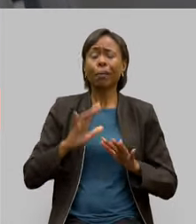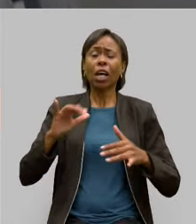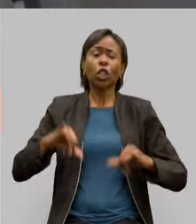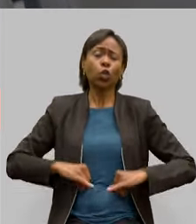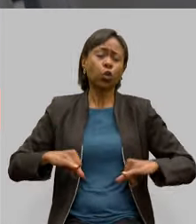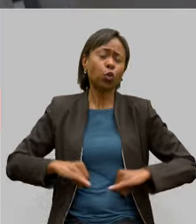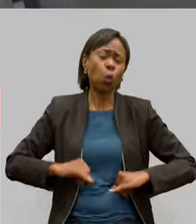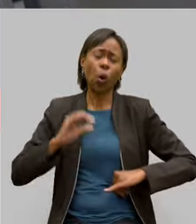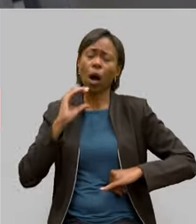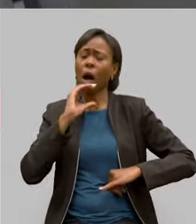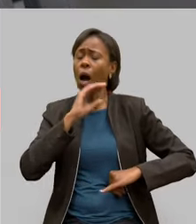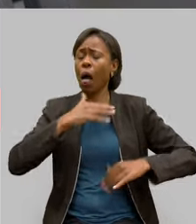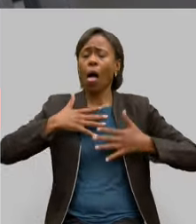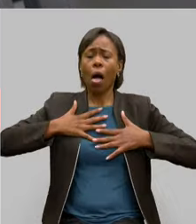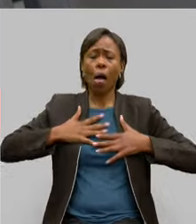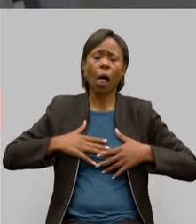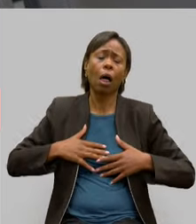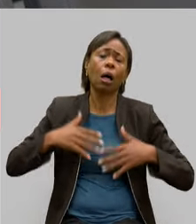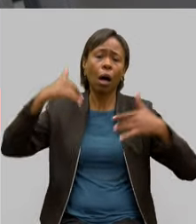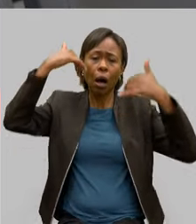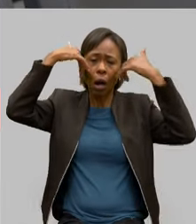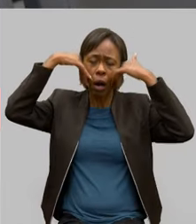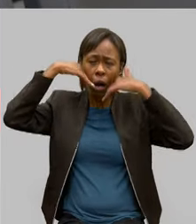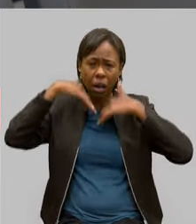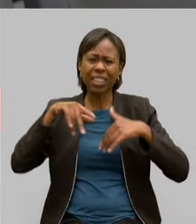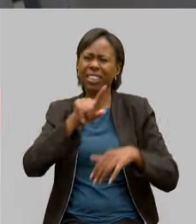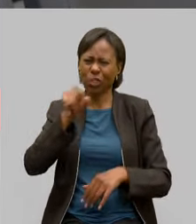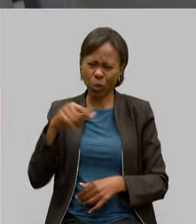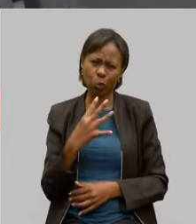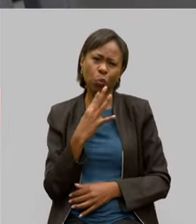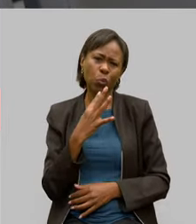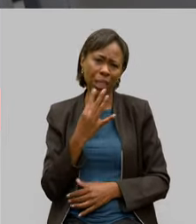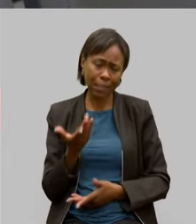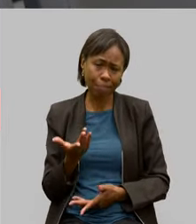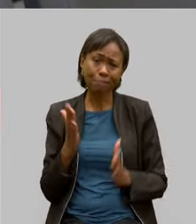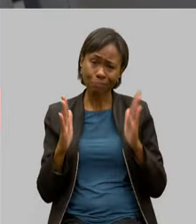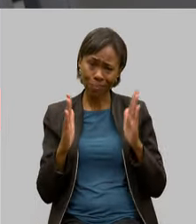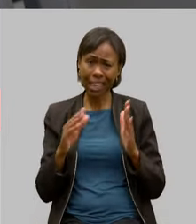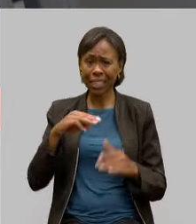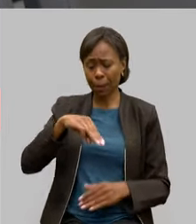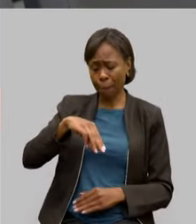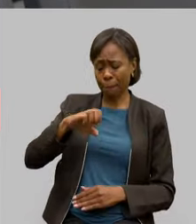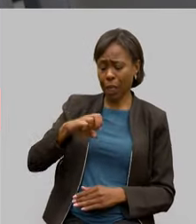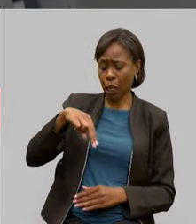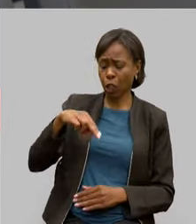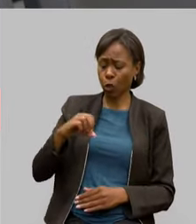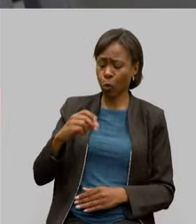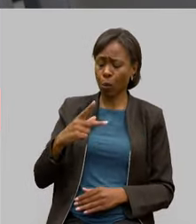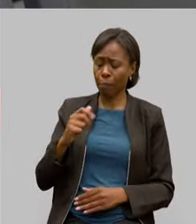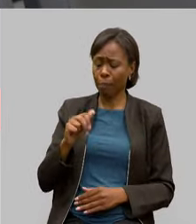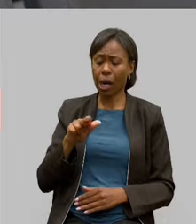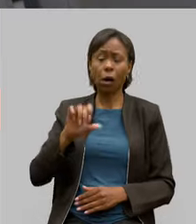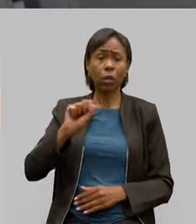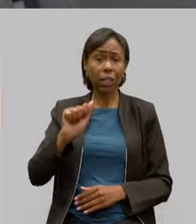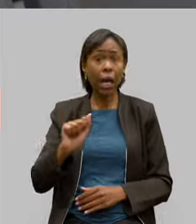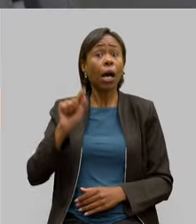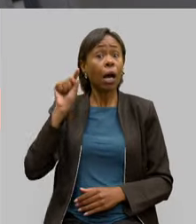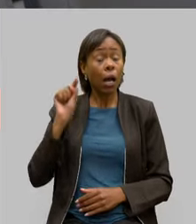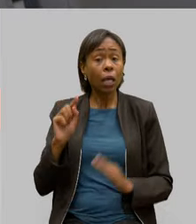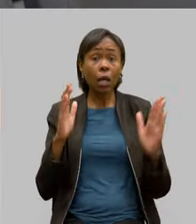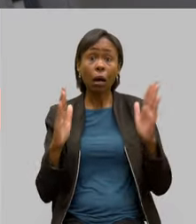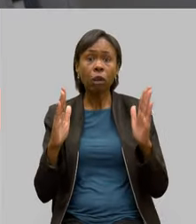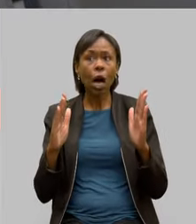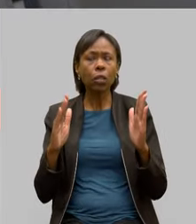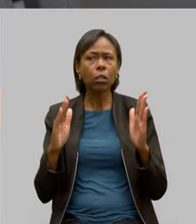dos sintomas que todos nós conhecemos que é quando a mulher tá na menopausa essa fase ela é simplesmente equilibrada